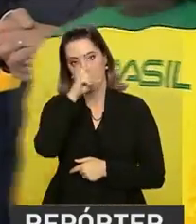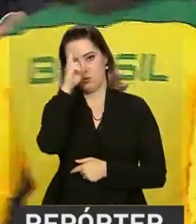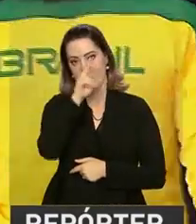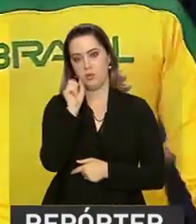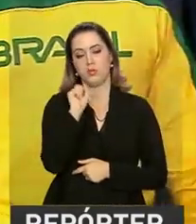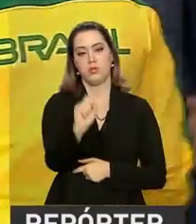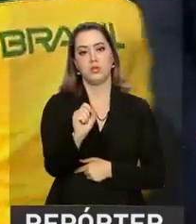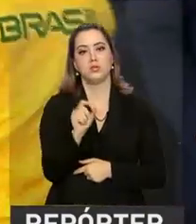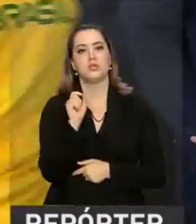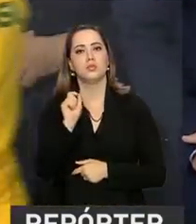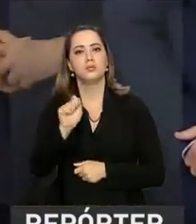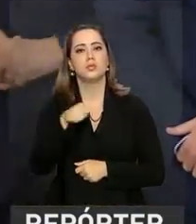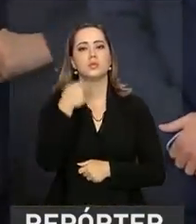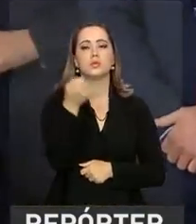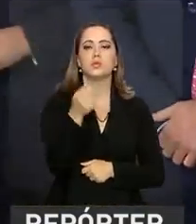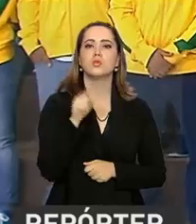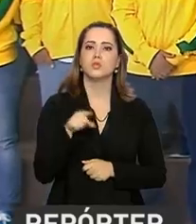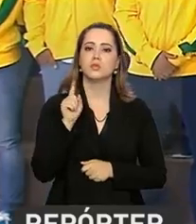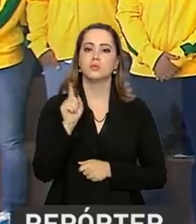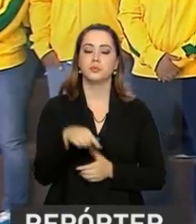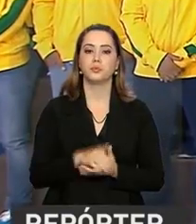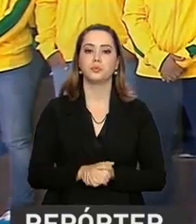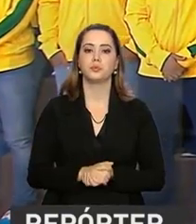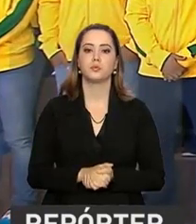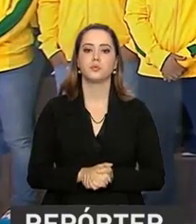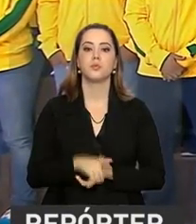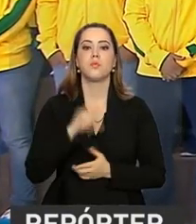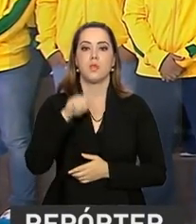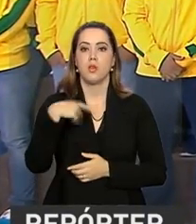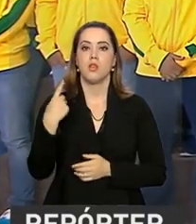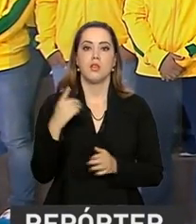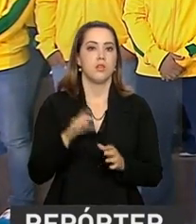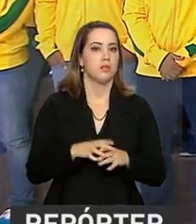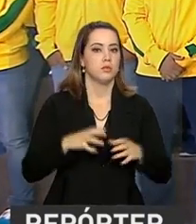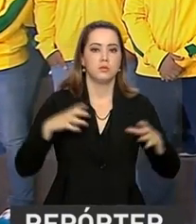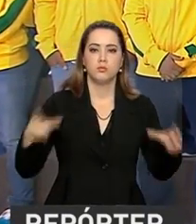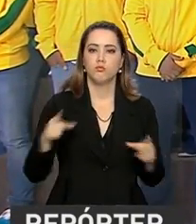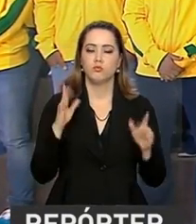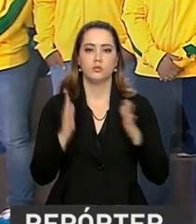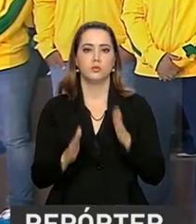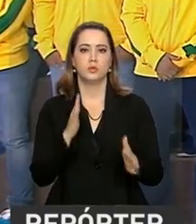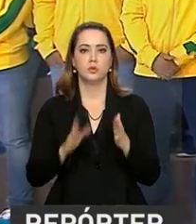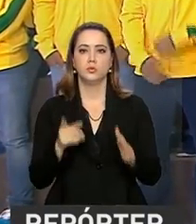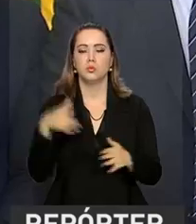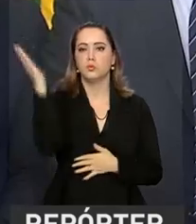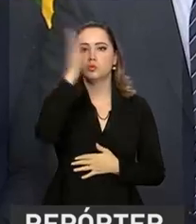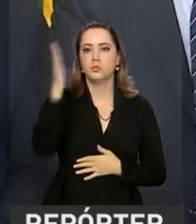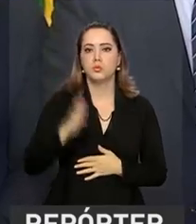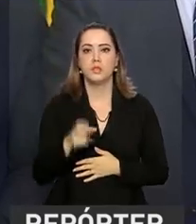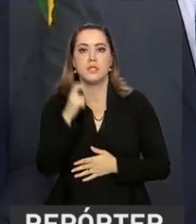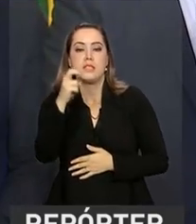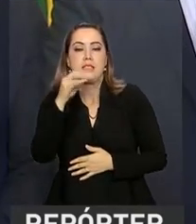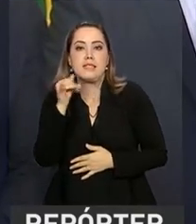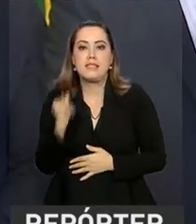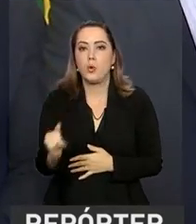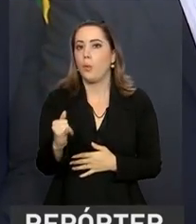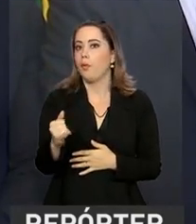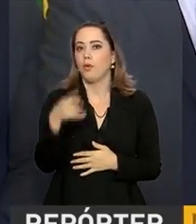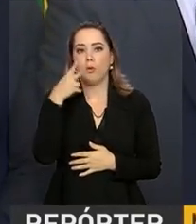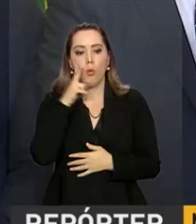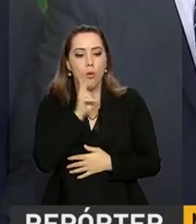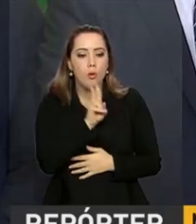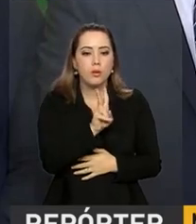um momento de confraternização. Para nós, este é um grande momento do Brasil. É um momento em que 5 bilhões de